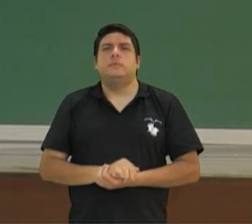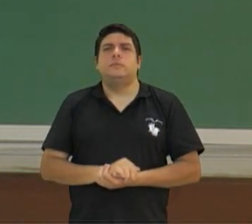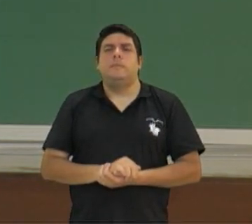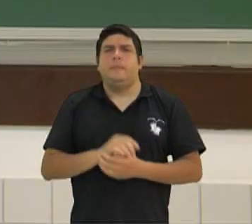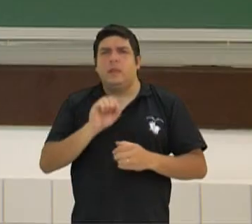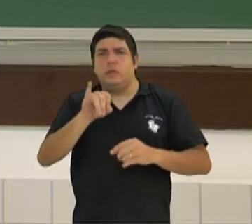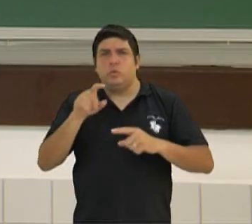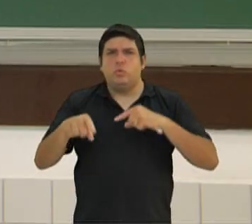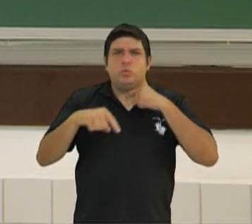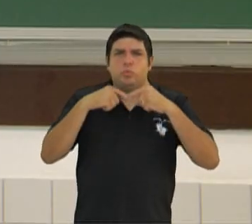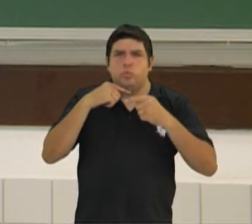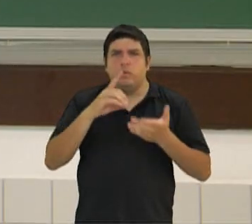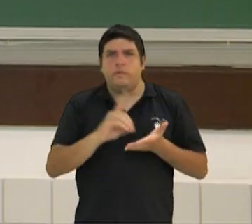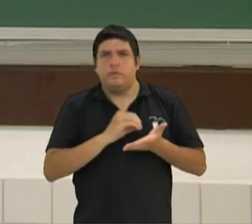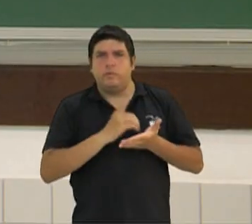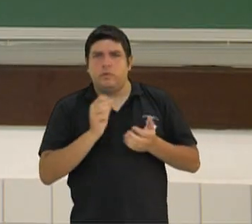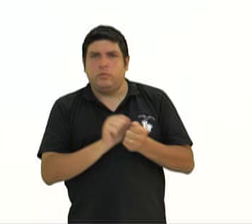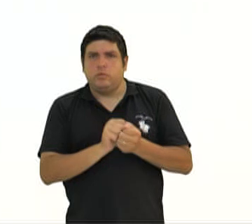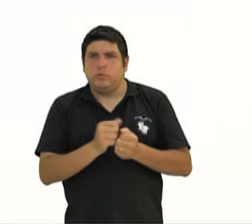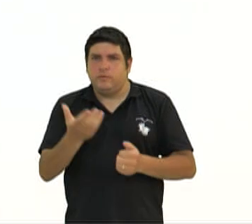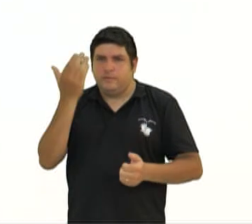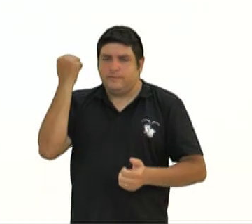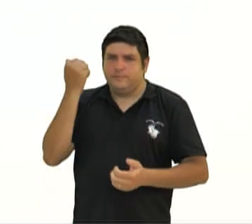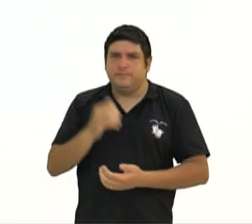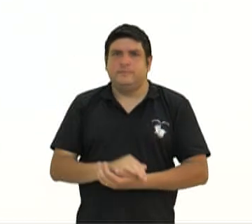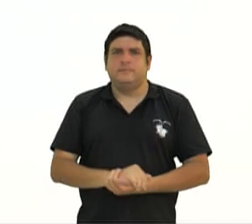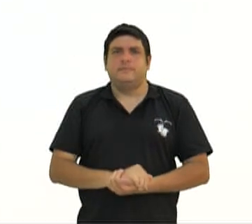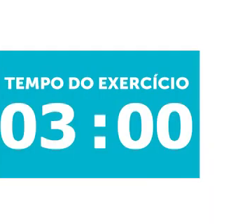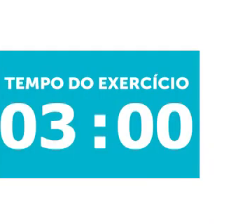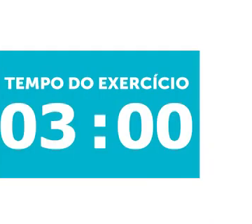Qualquer dúvida, dicionário na mão. Fazendo aí que eu já volto.